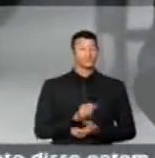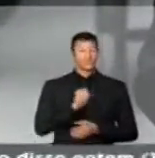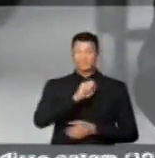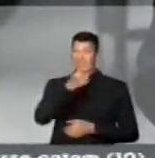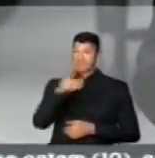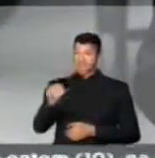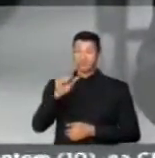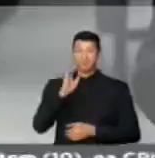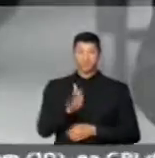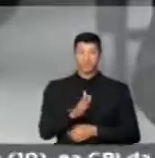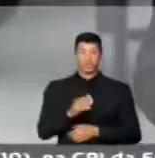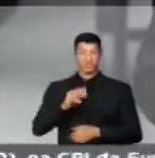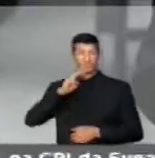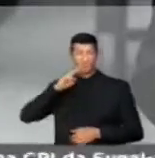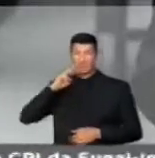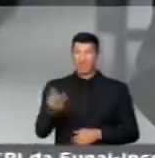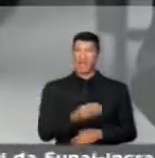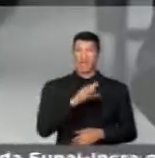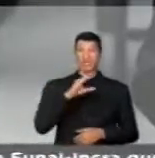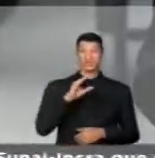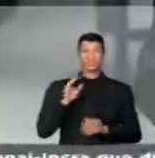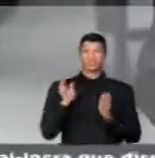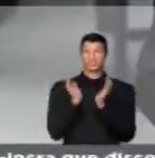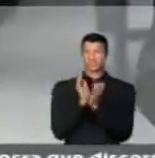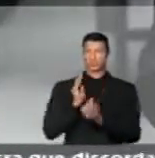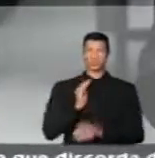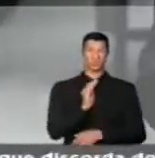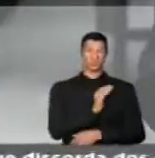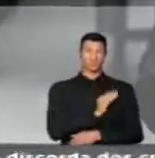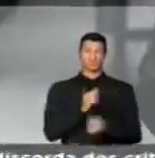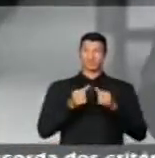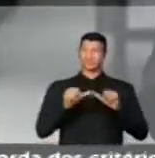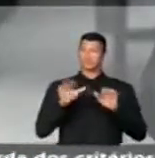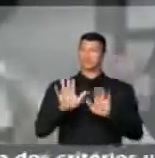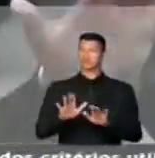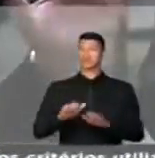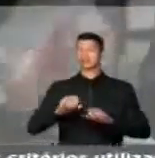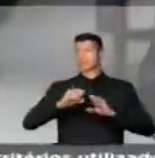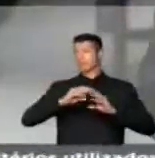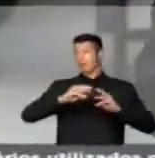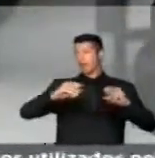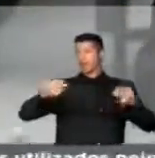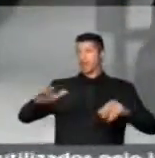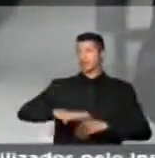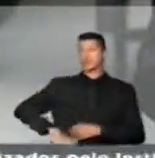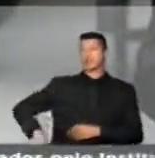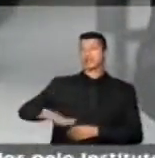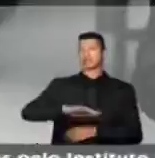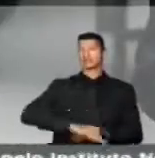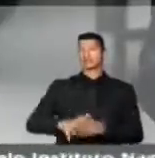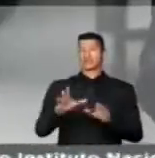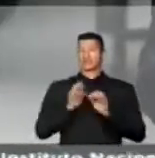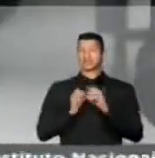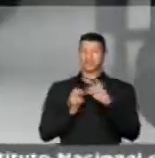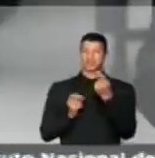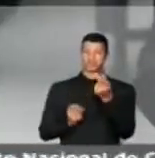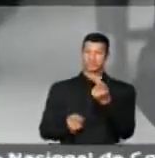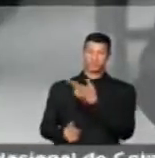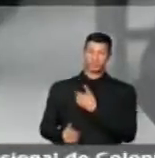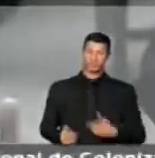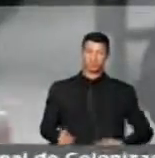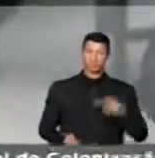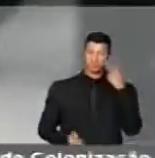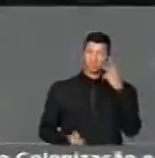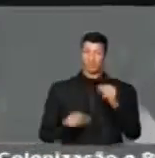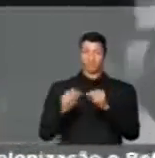São milhares de cargos em comissão que estão aí espalhados, recebendo dinheiro público